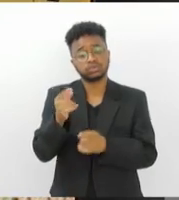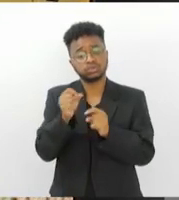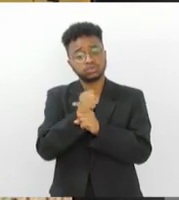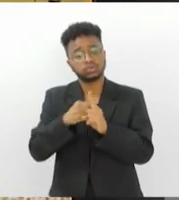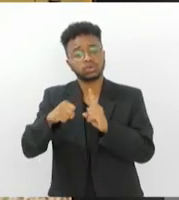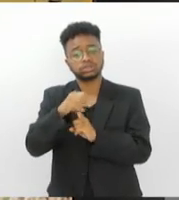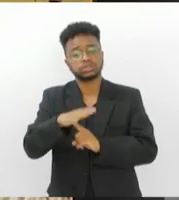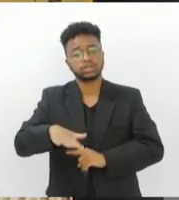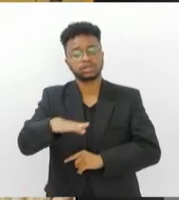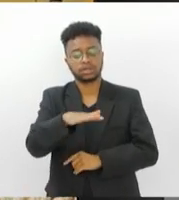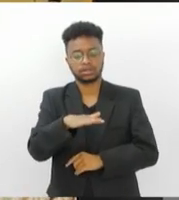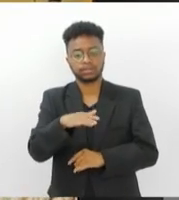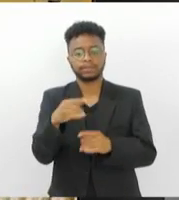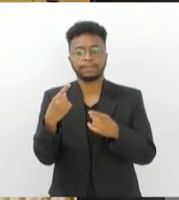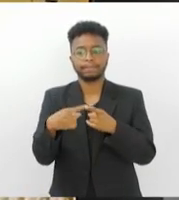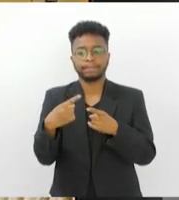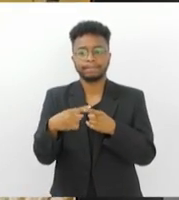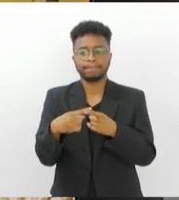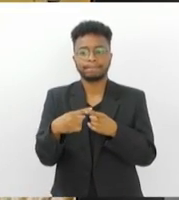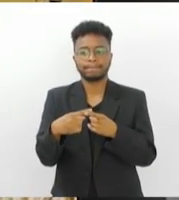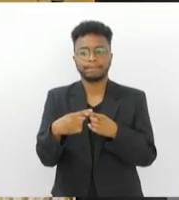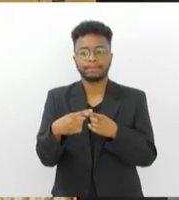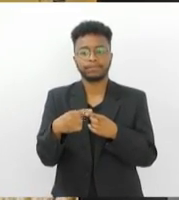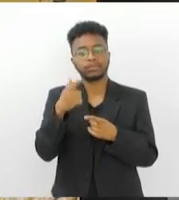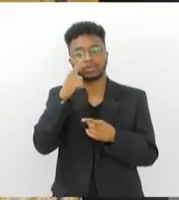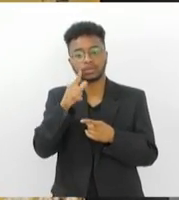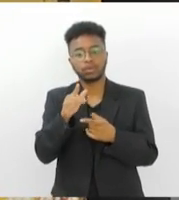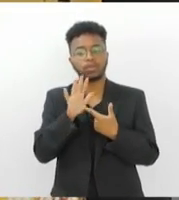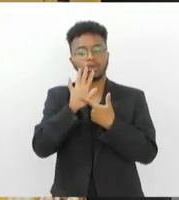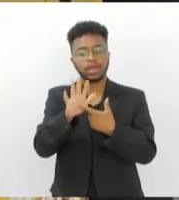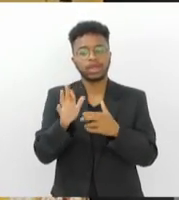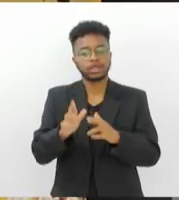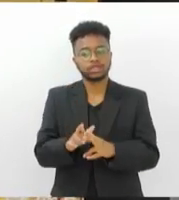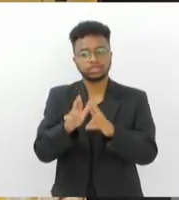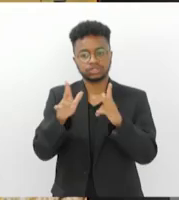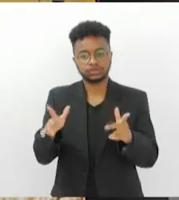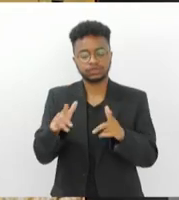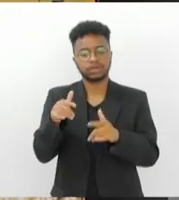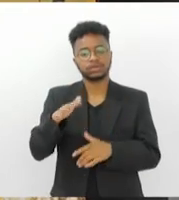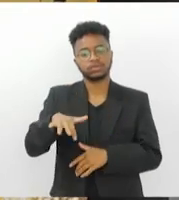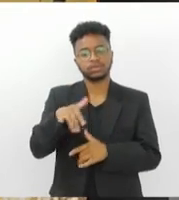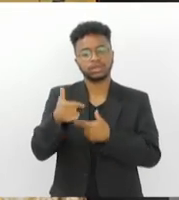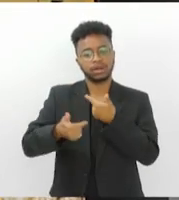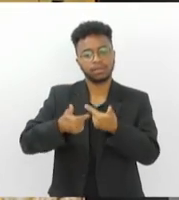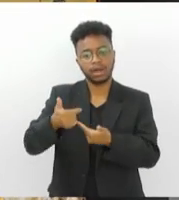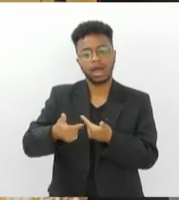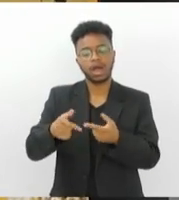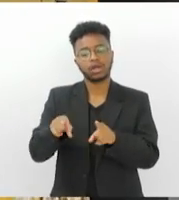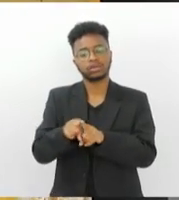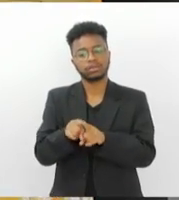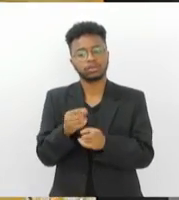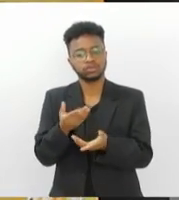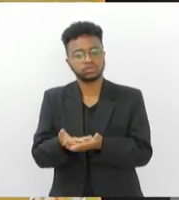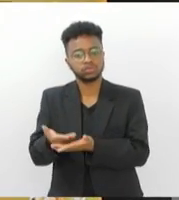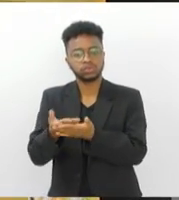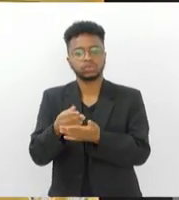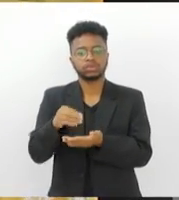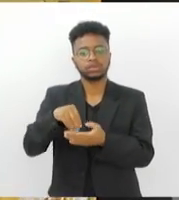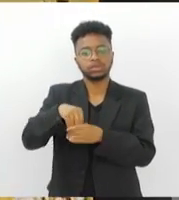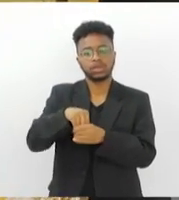Eh que possam fazer diferença no trabalho na nos estudos na